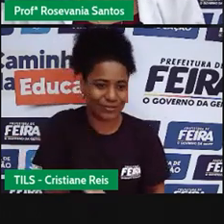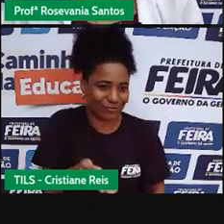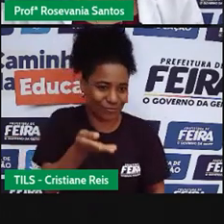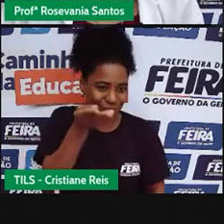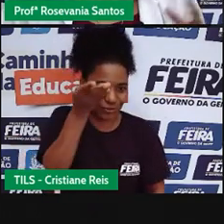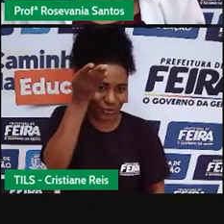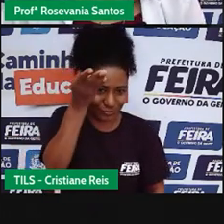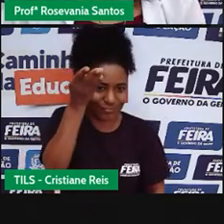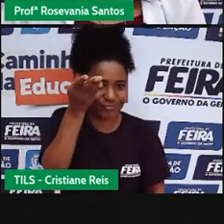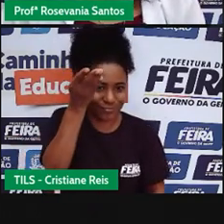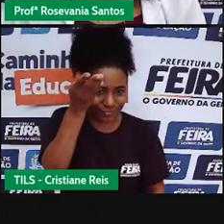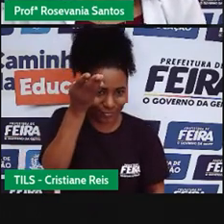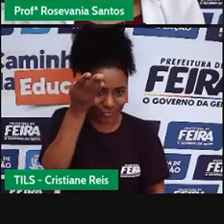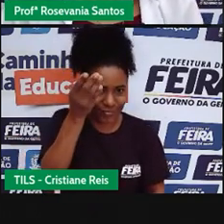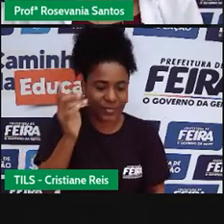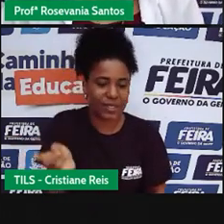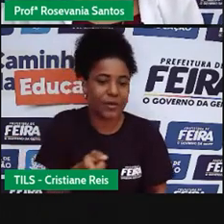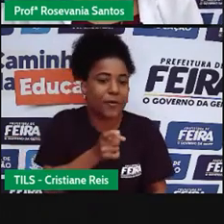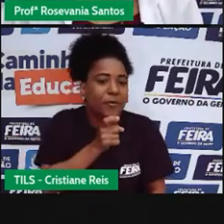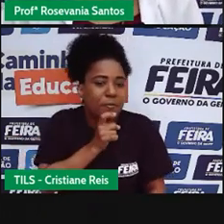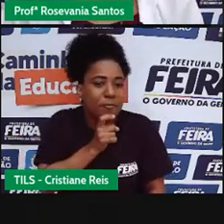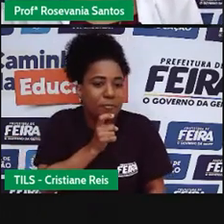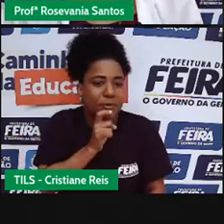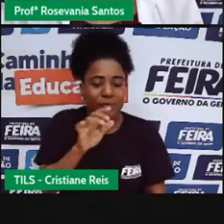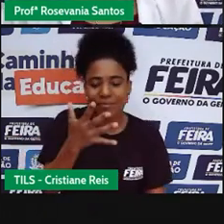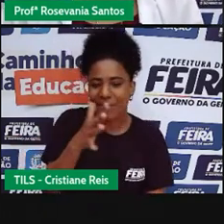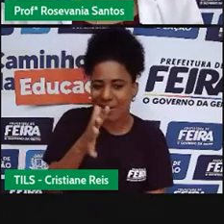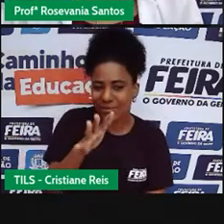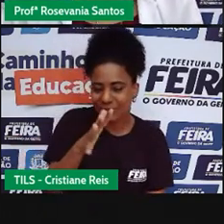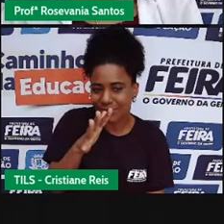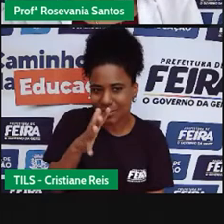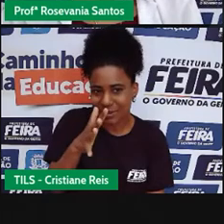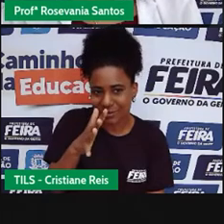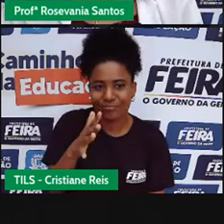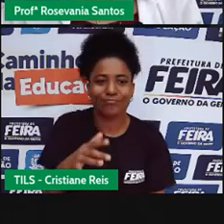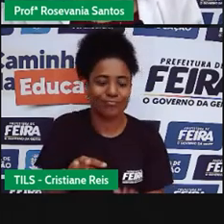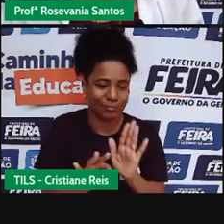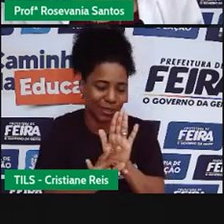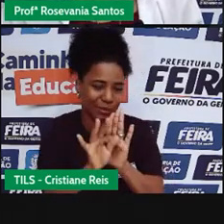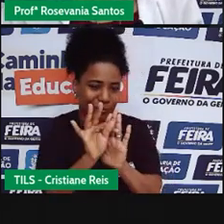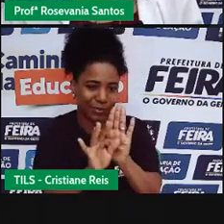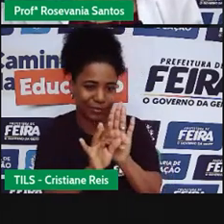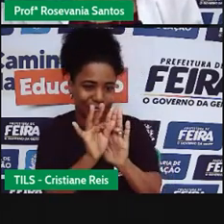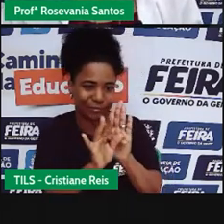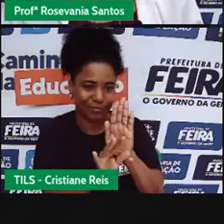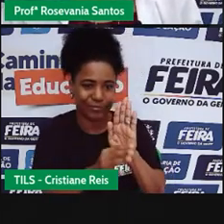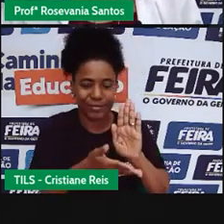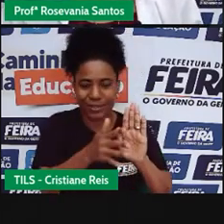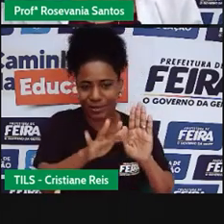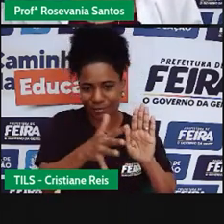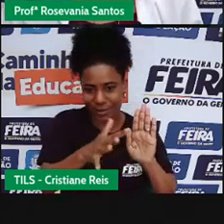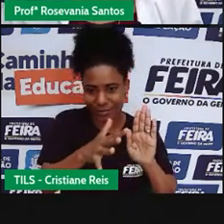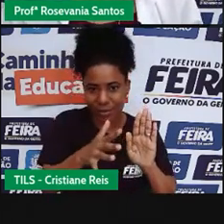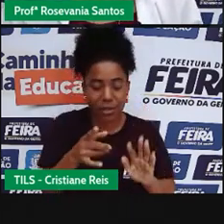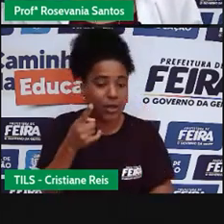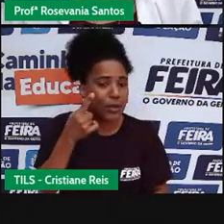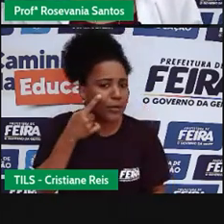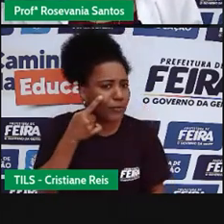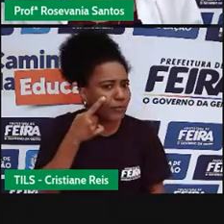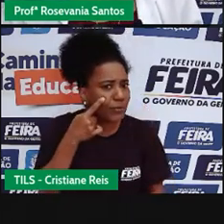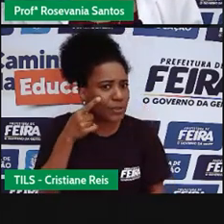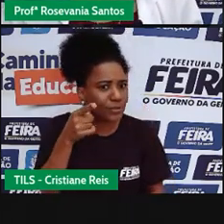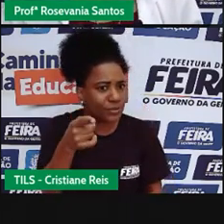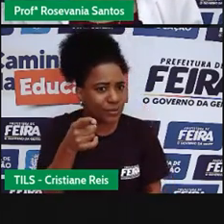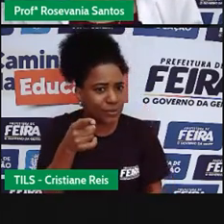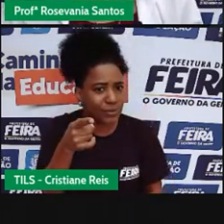frio extremo, nem frio mais ou menos, as temperaturas vão ser sempre quentes aqui. Eu já observo aqui que tem uma queda um pouco,